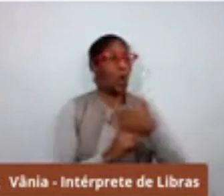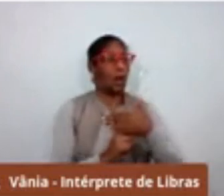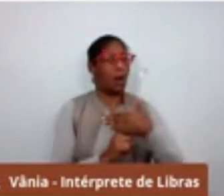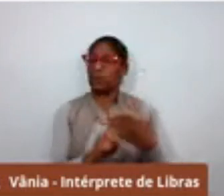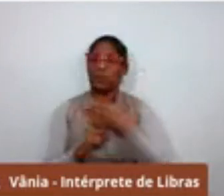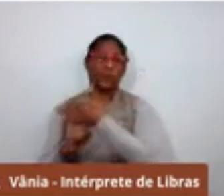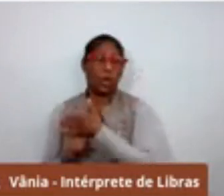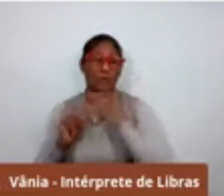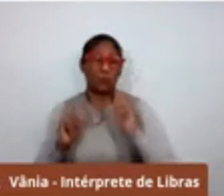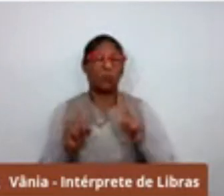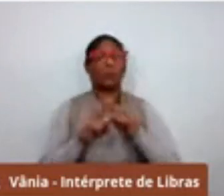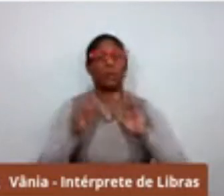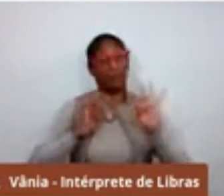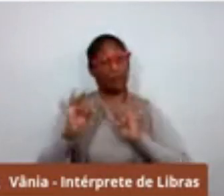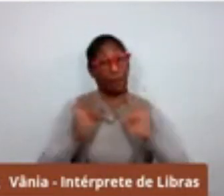o tratamento